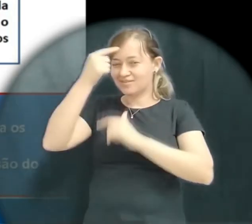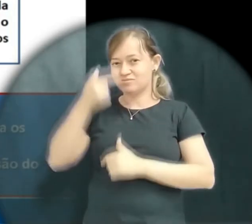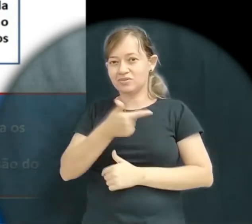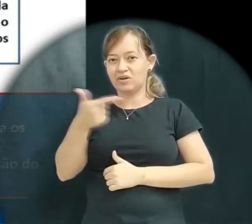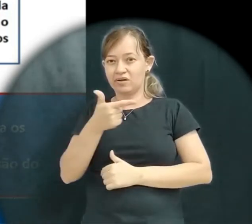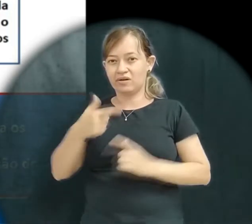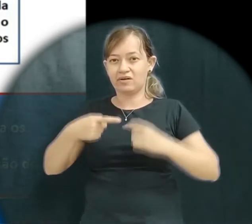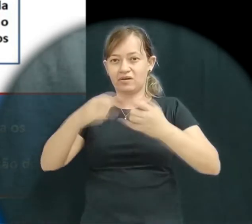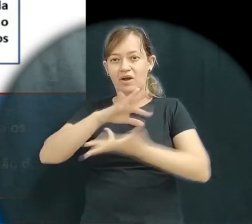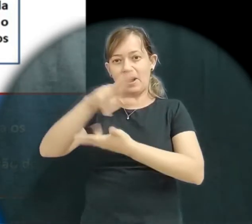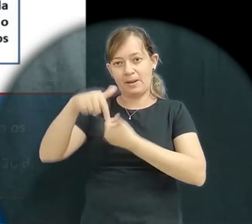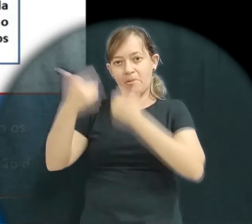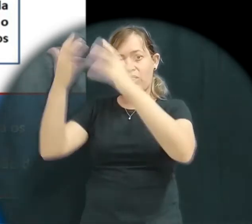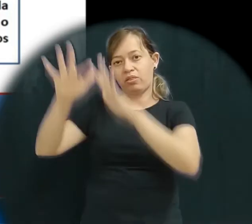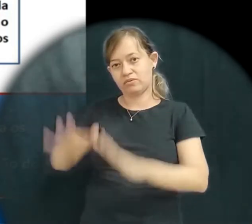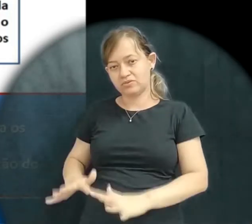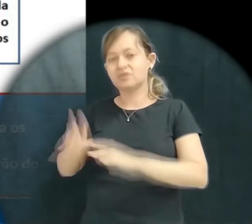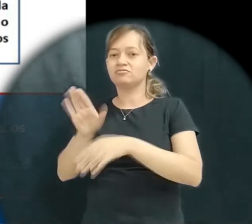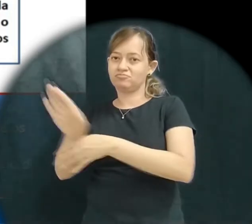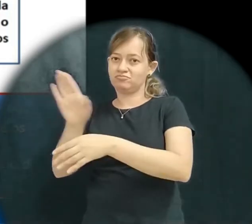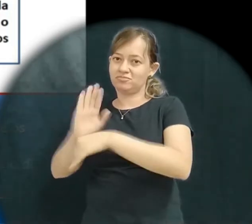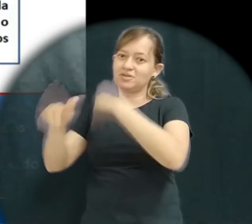guerra. E com isso, os